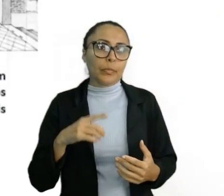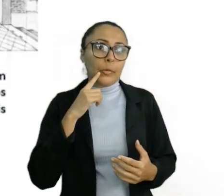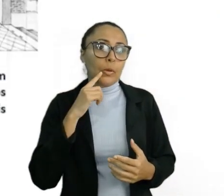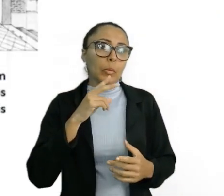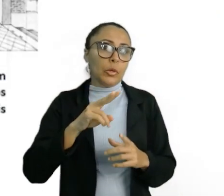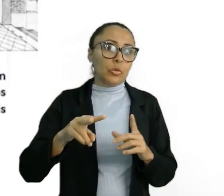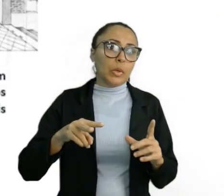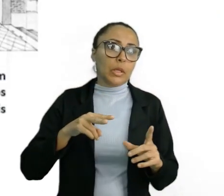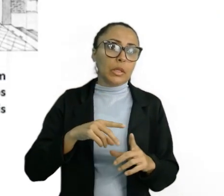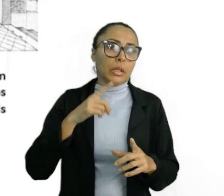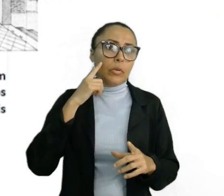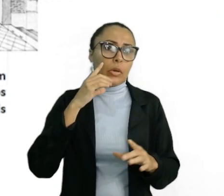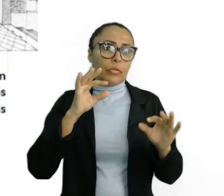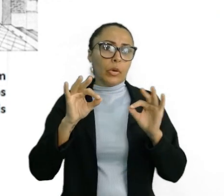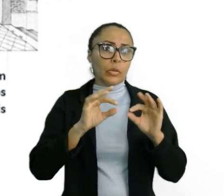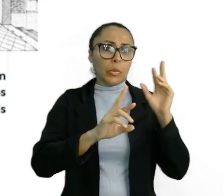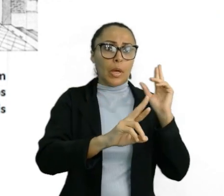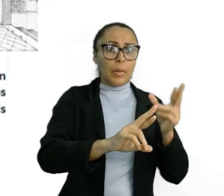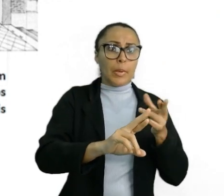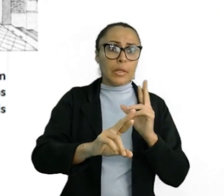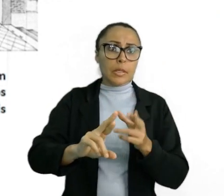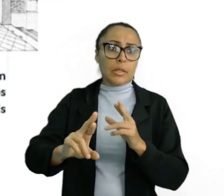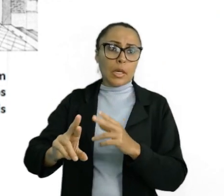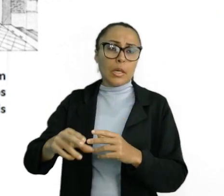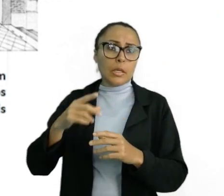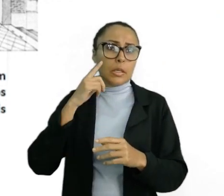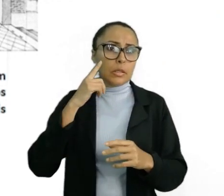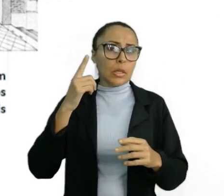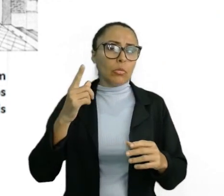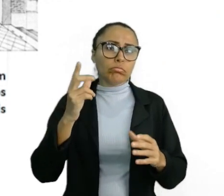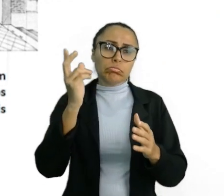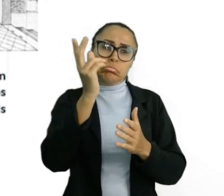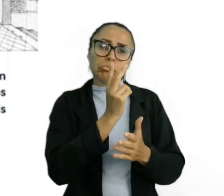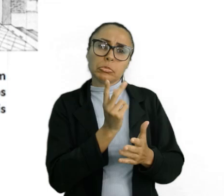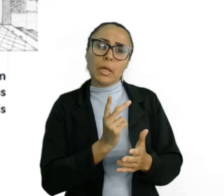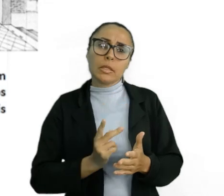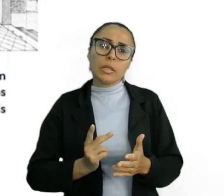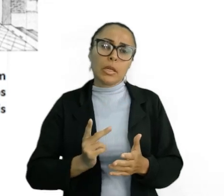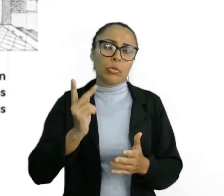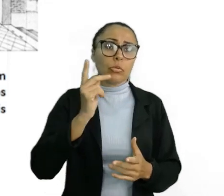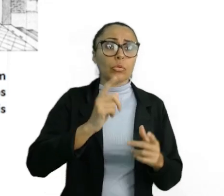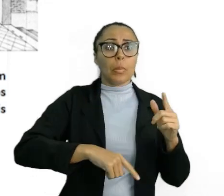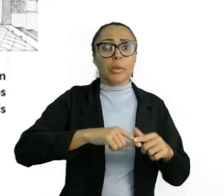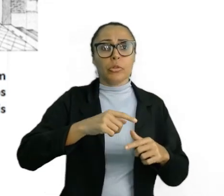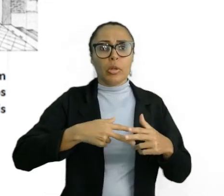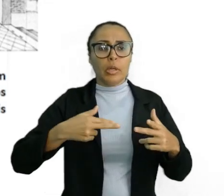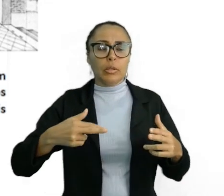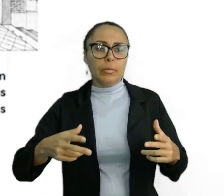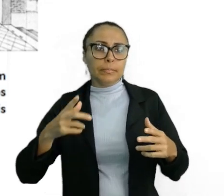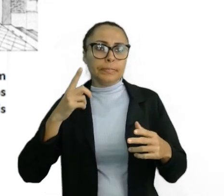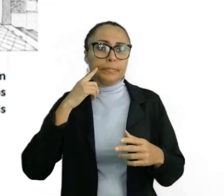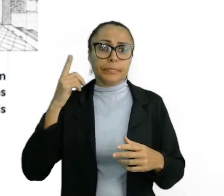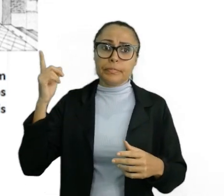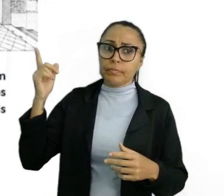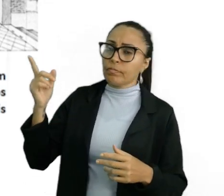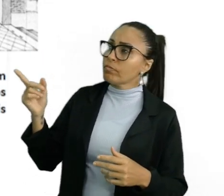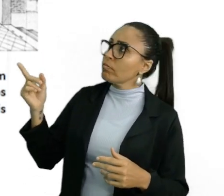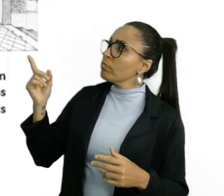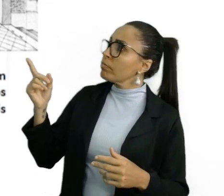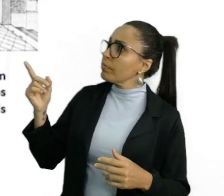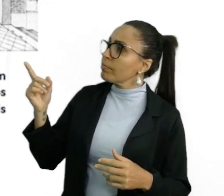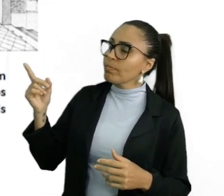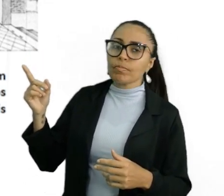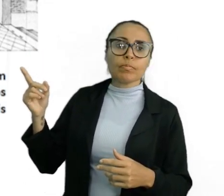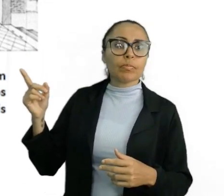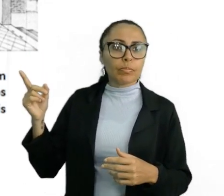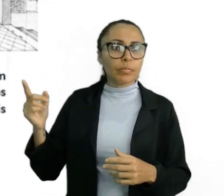uma forma de representar num plano bidimensional objetos tridimensionais. Quer dizer, todos os objetos são